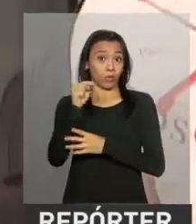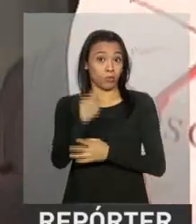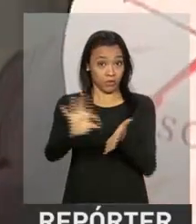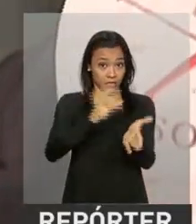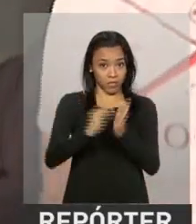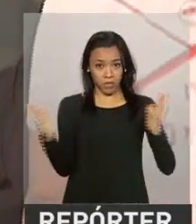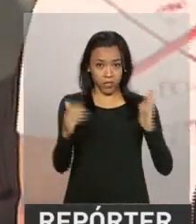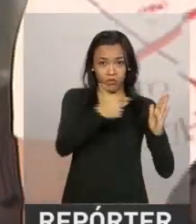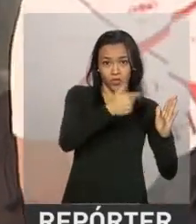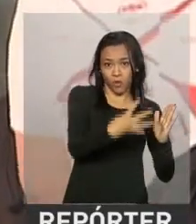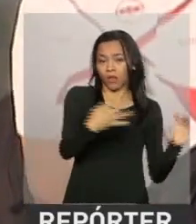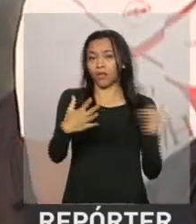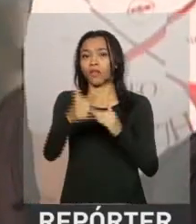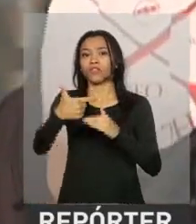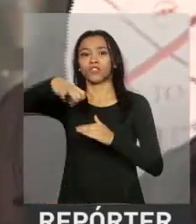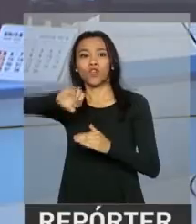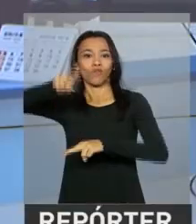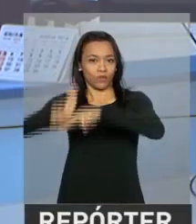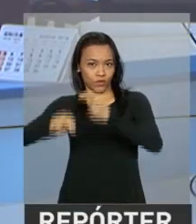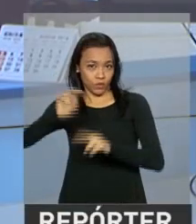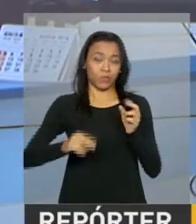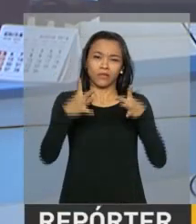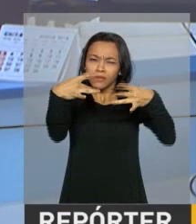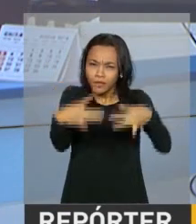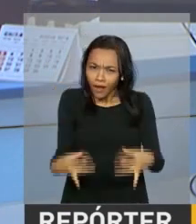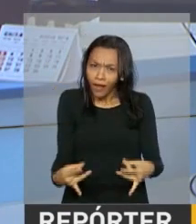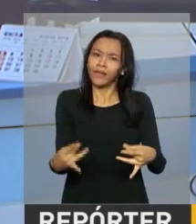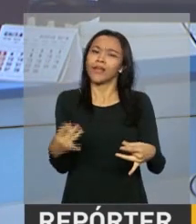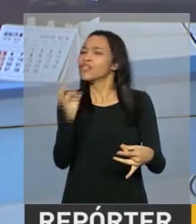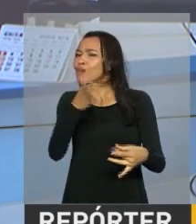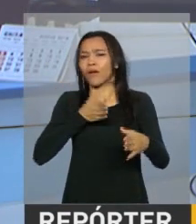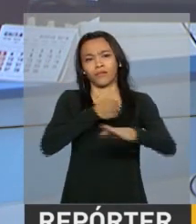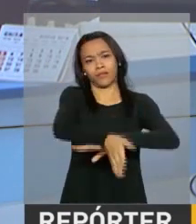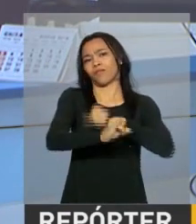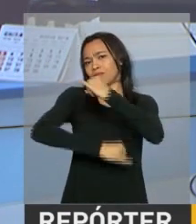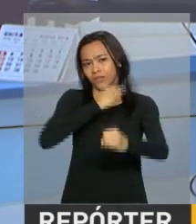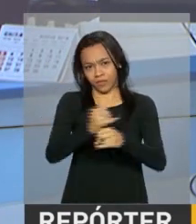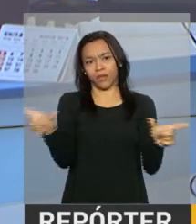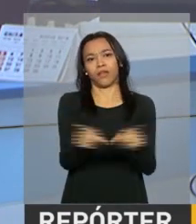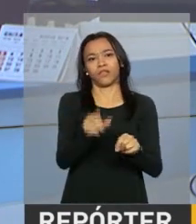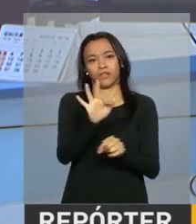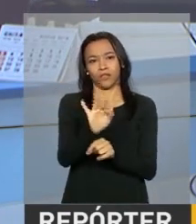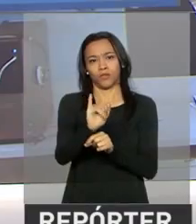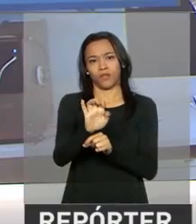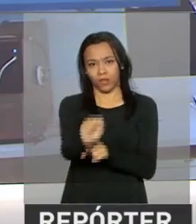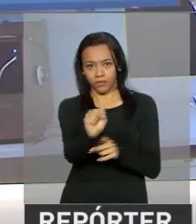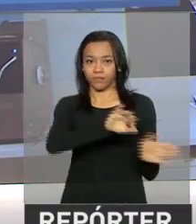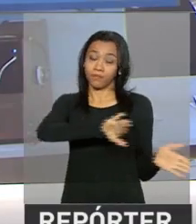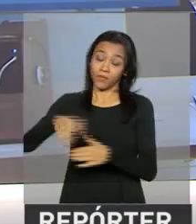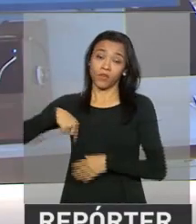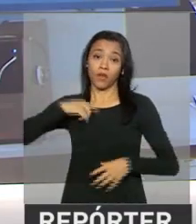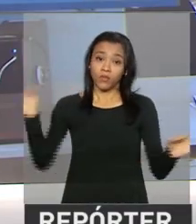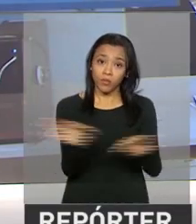os dias 24 e 29 de junho. Para os detalhes, basta acessar o site do FIES. Nós